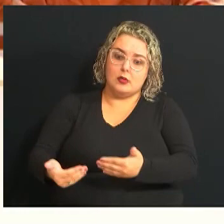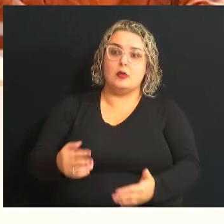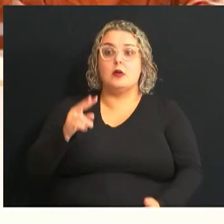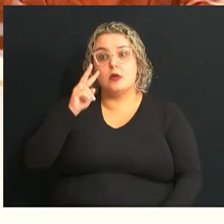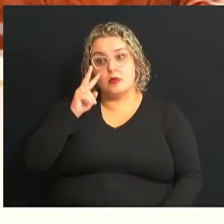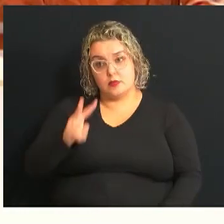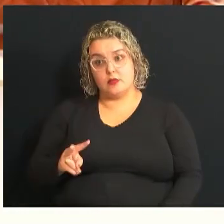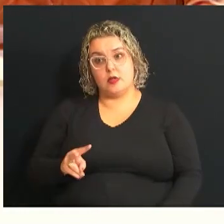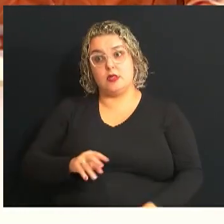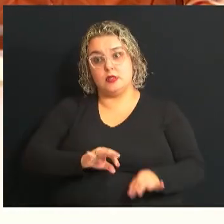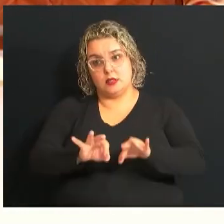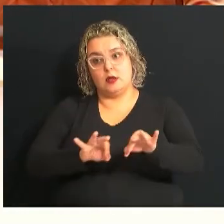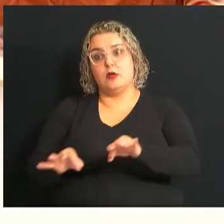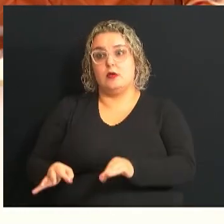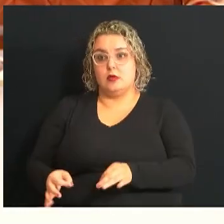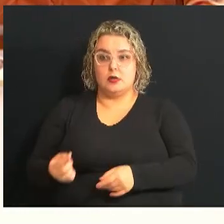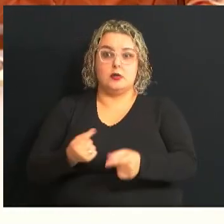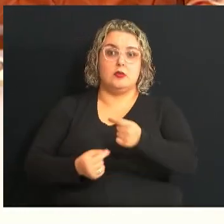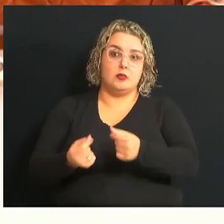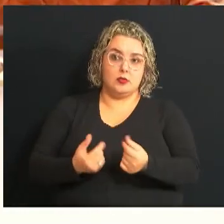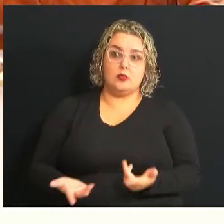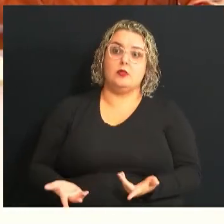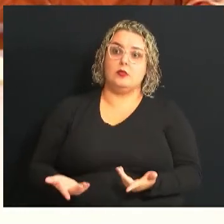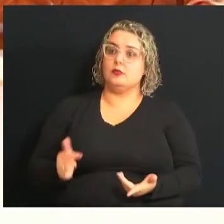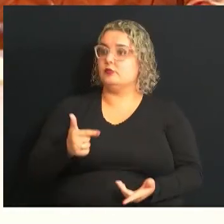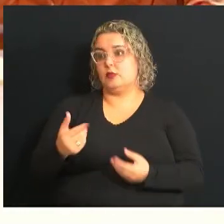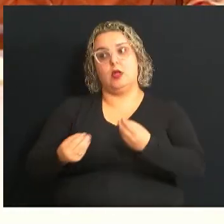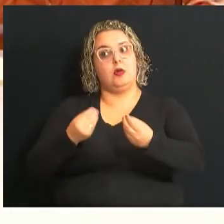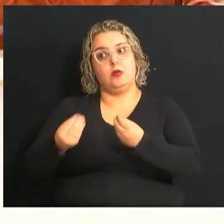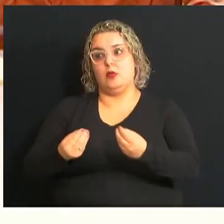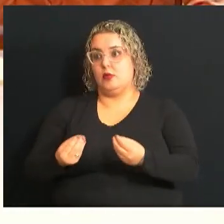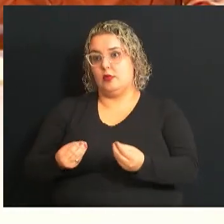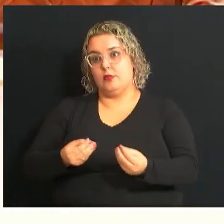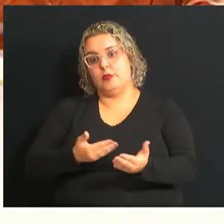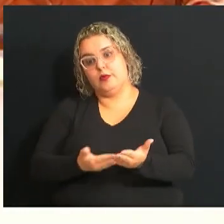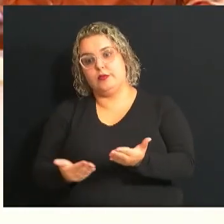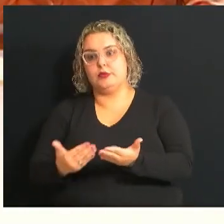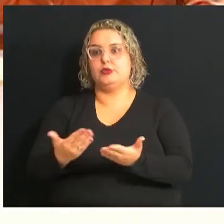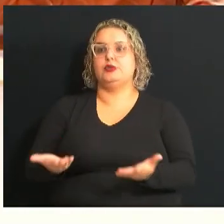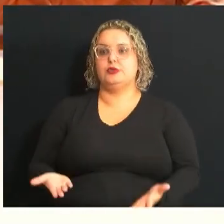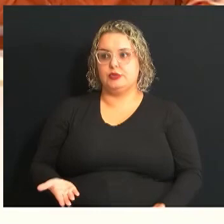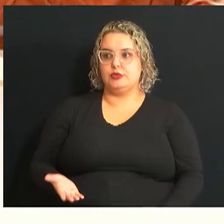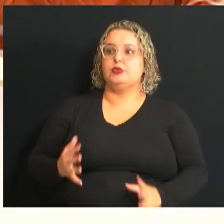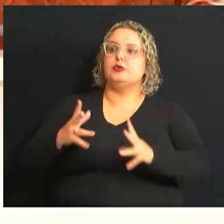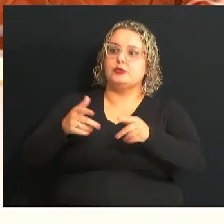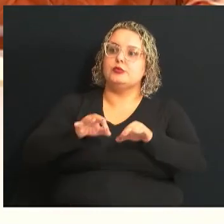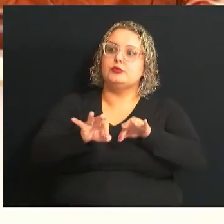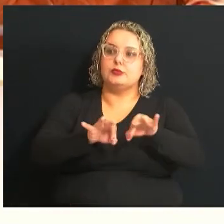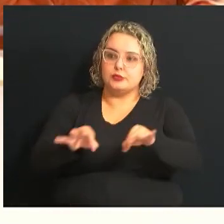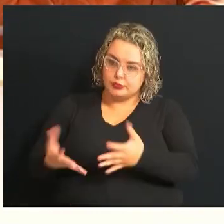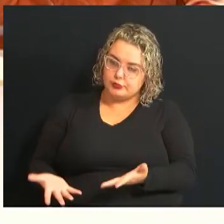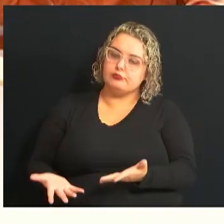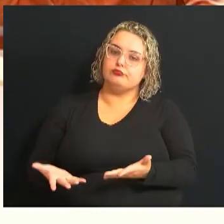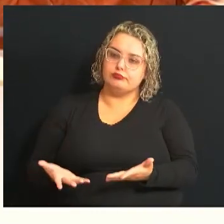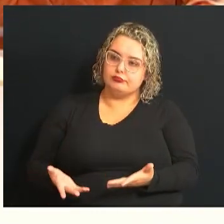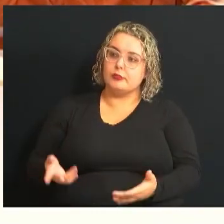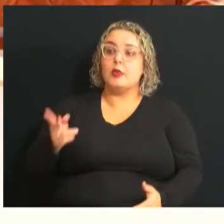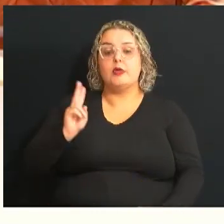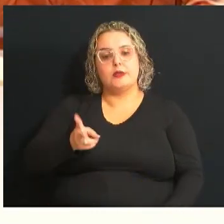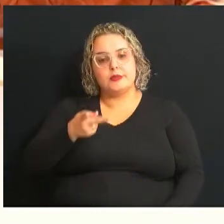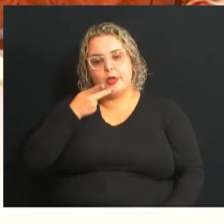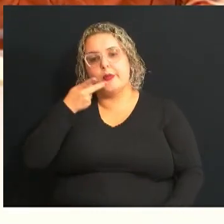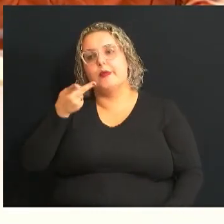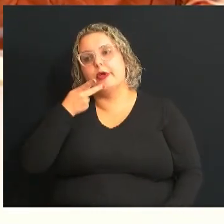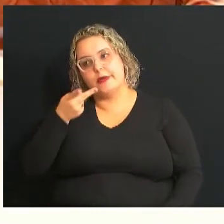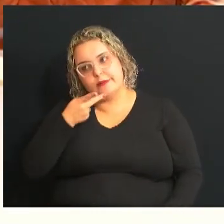organização financeira, né? Não tem como fugir desse passo. Sempre deixar ali tudo organizado. É uma tecla que eu bato direto aqui na ponta